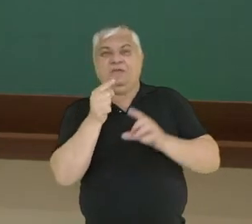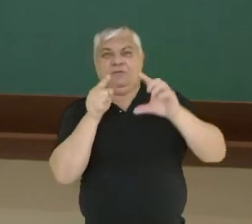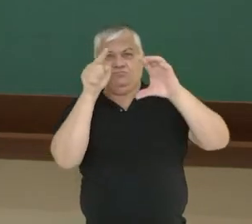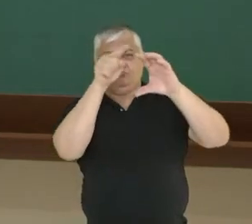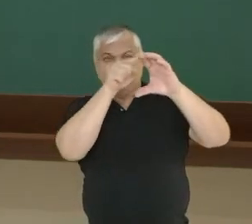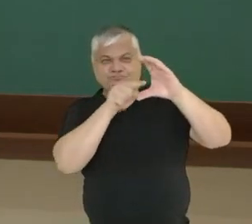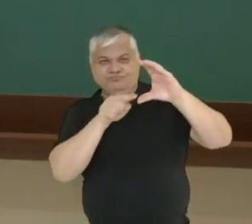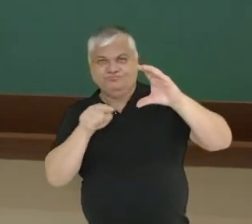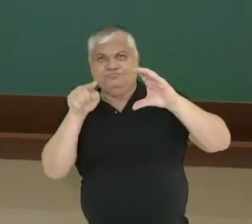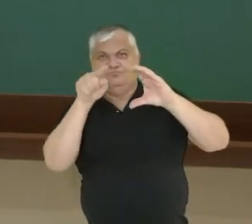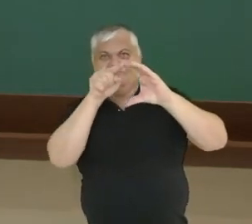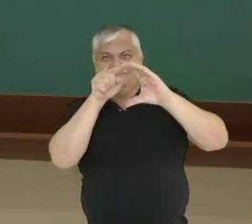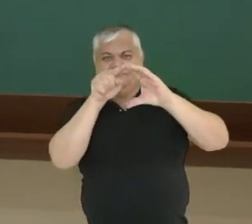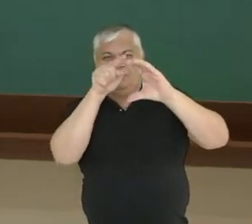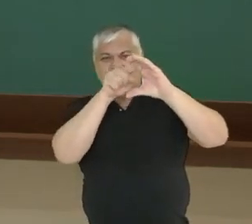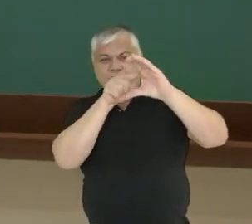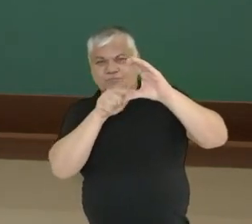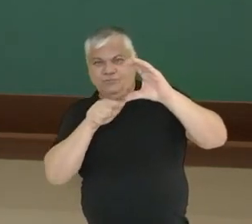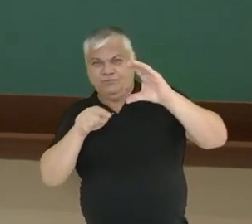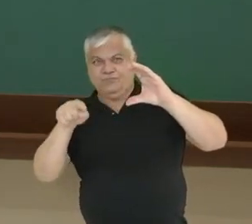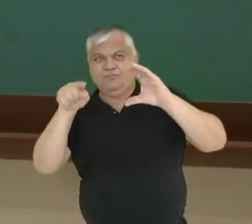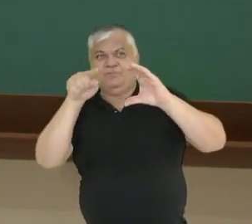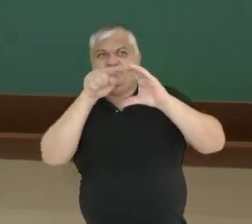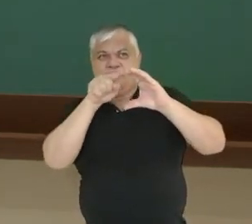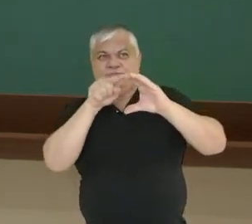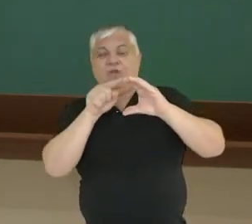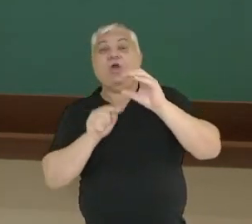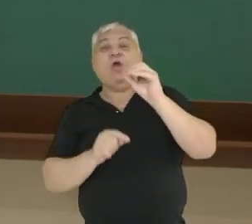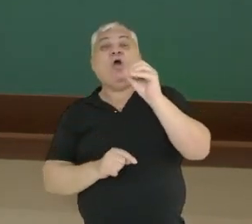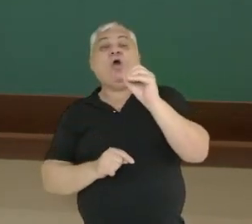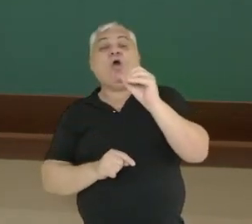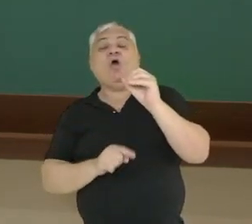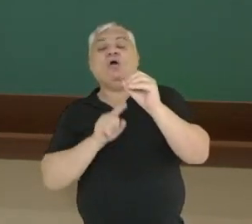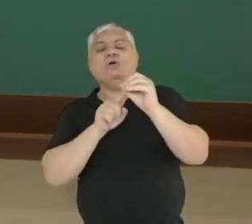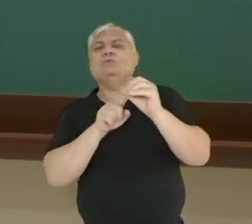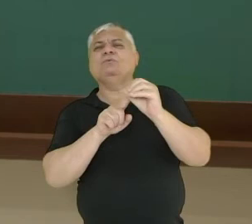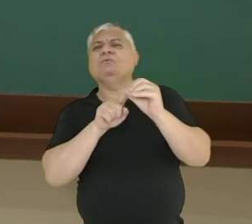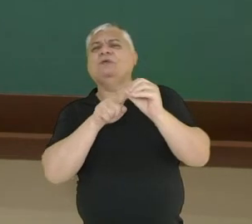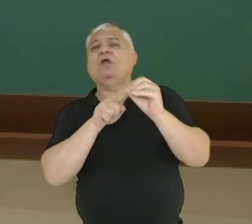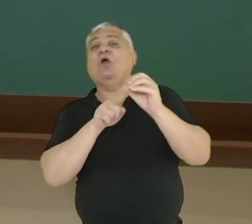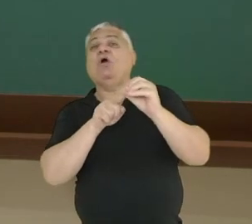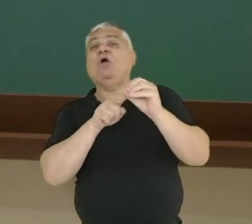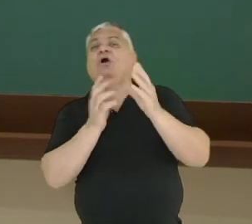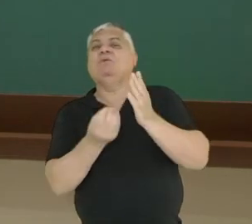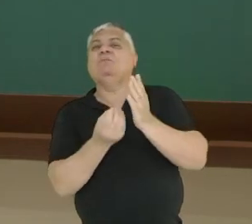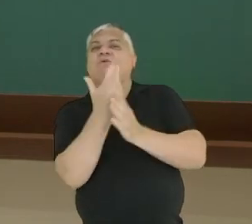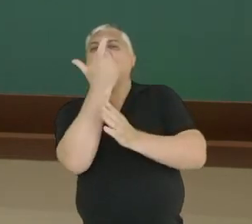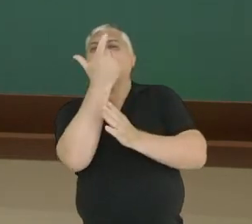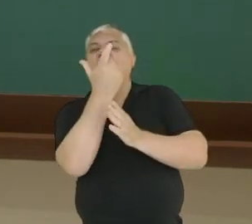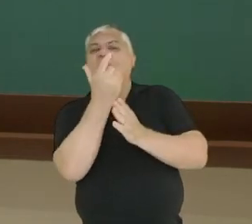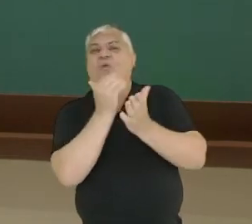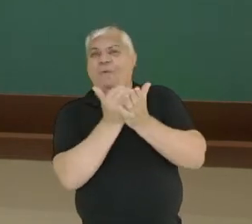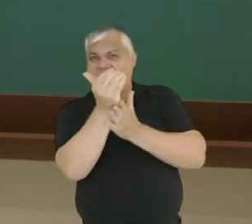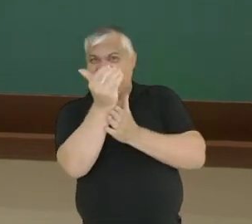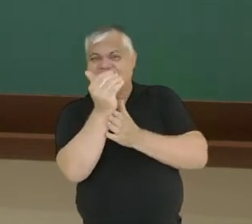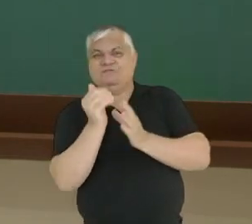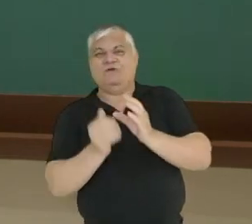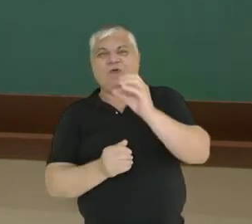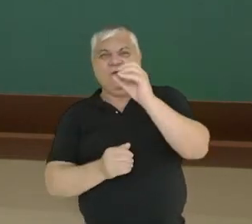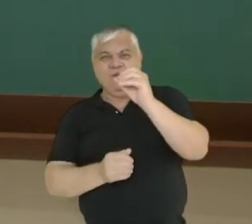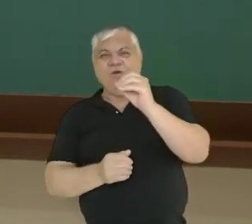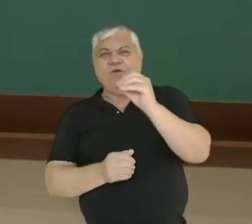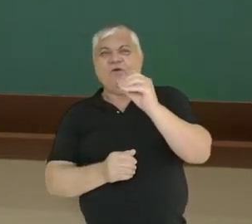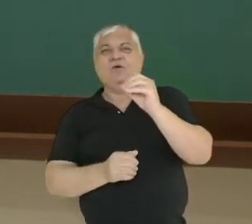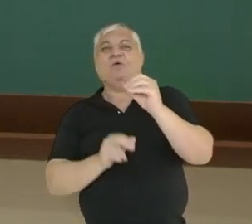circunferência de centro em O. Esse O significa O de origem da circunferência, com